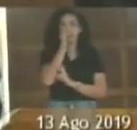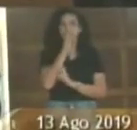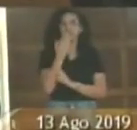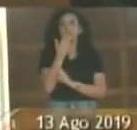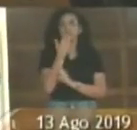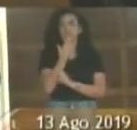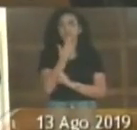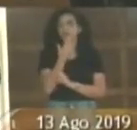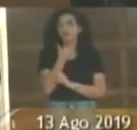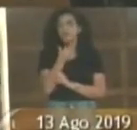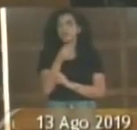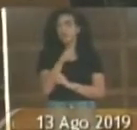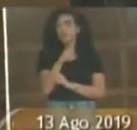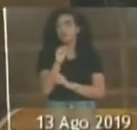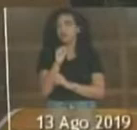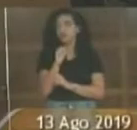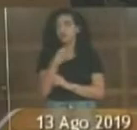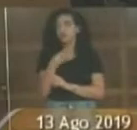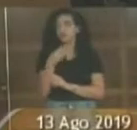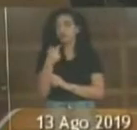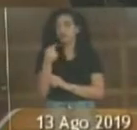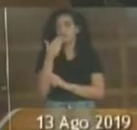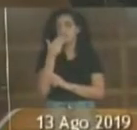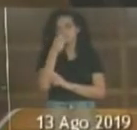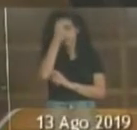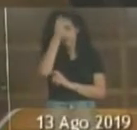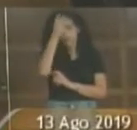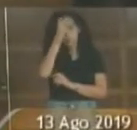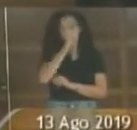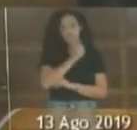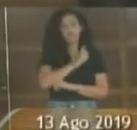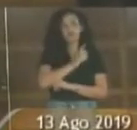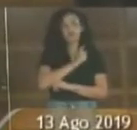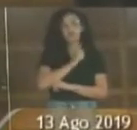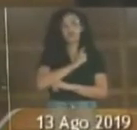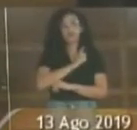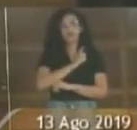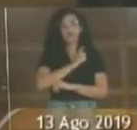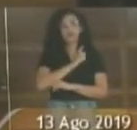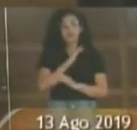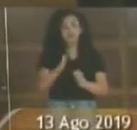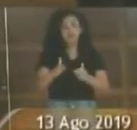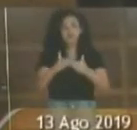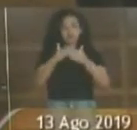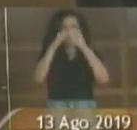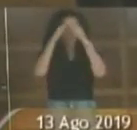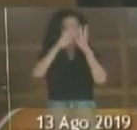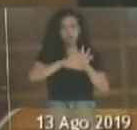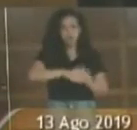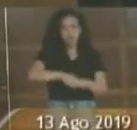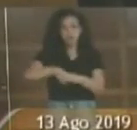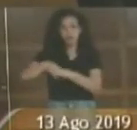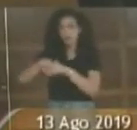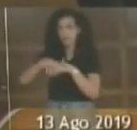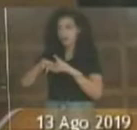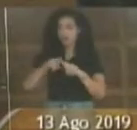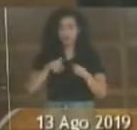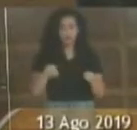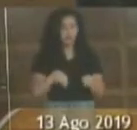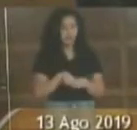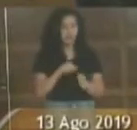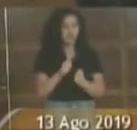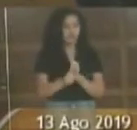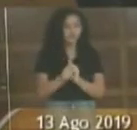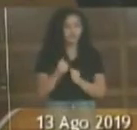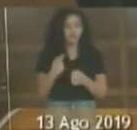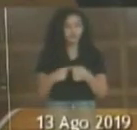Indicação 1937, de quando é o prefeito a implantação da cobertura e tela em torno da quadra poliesportiva Oscar Schmidt, rua